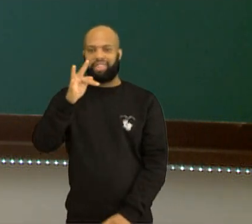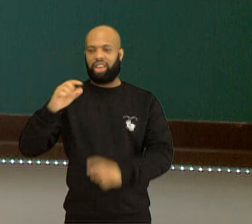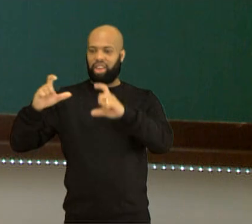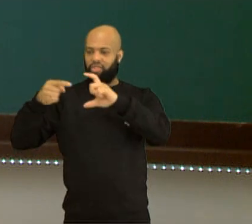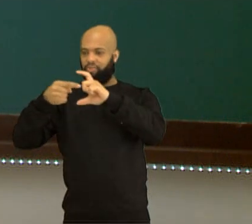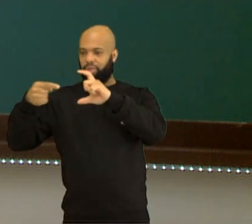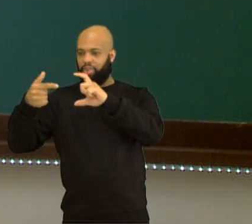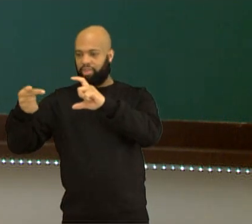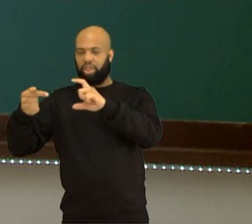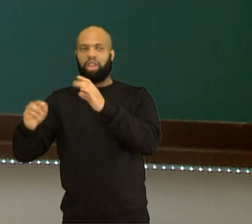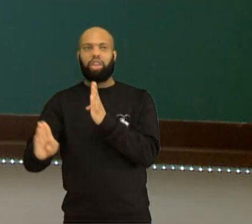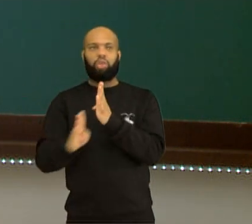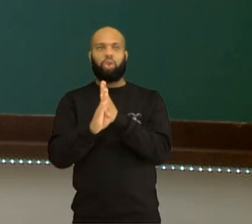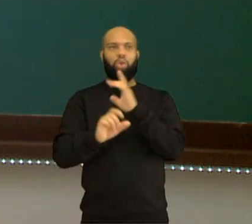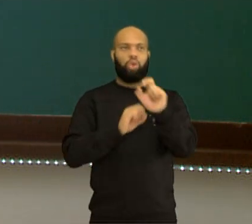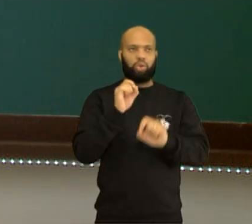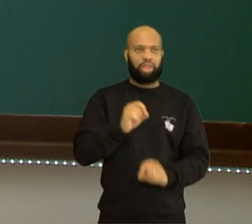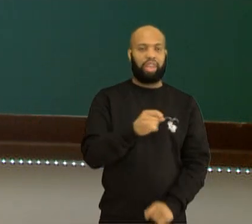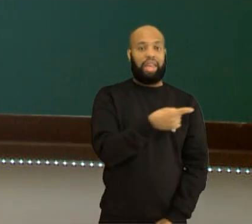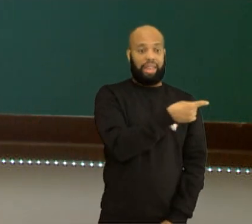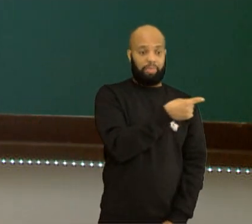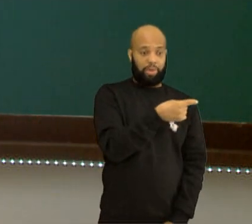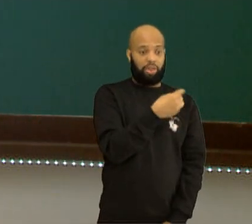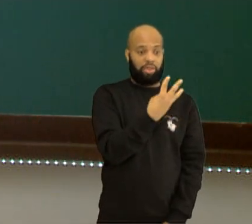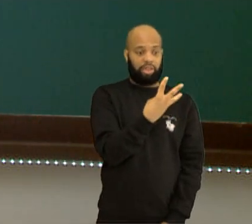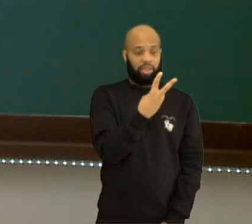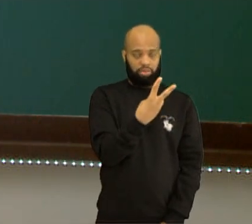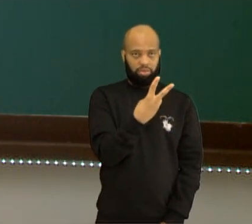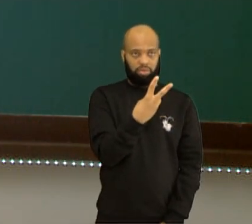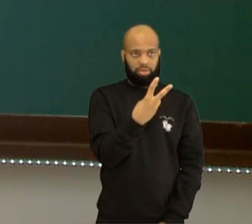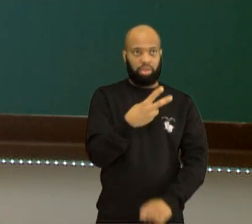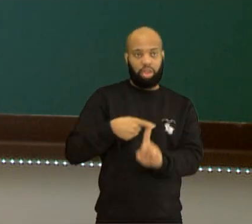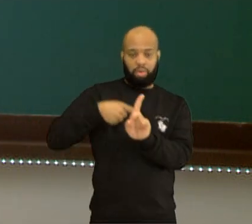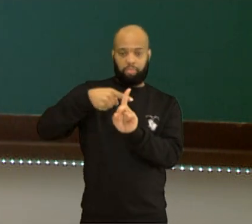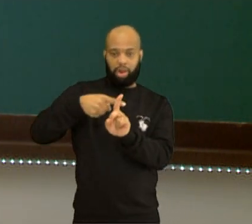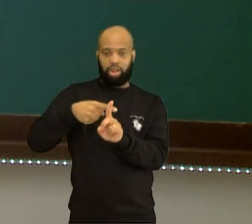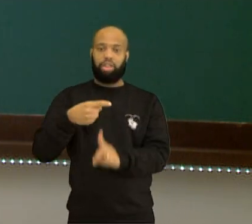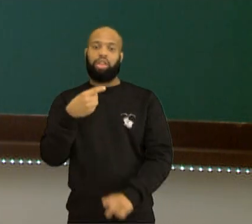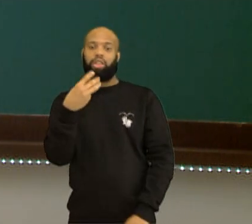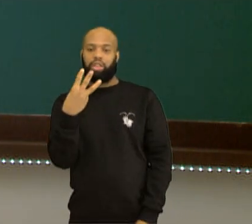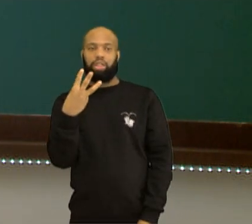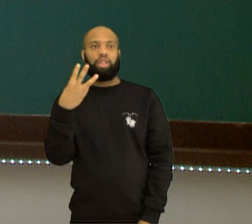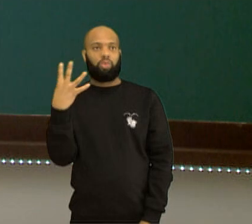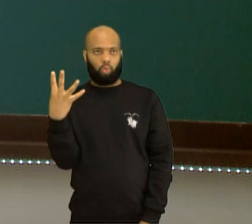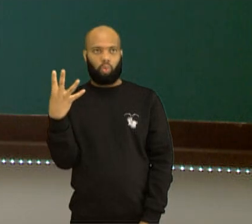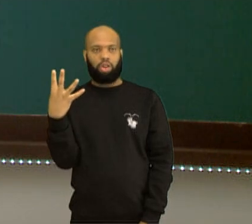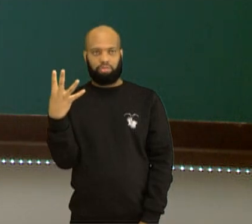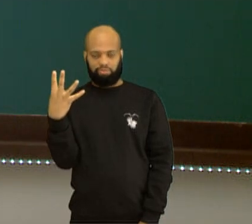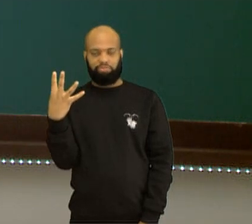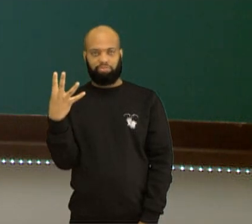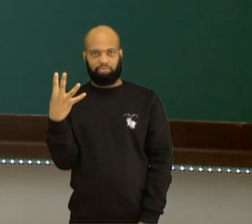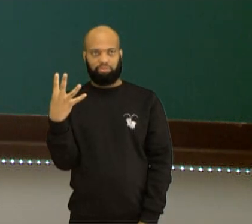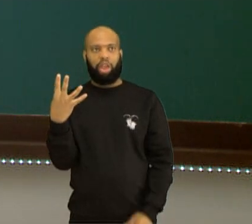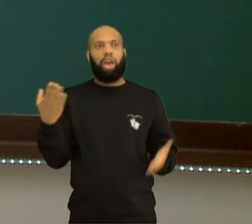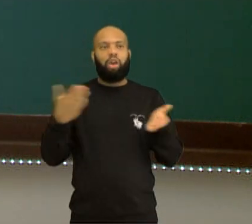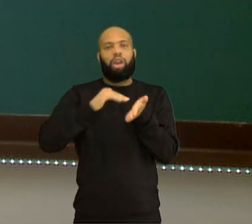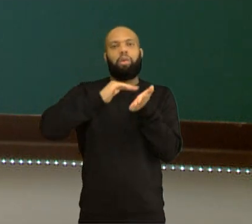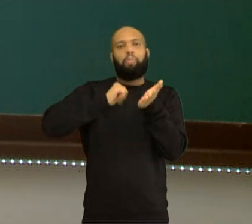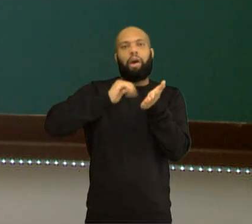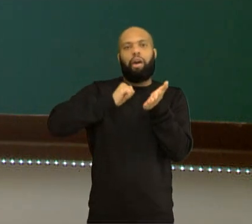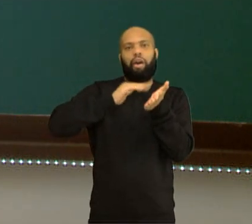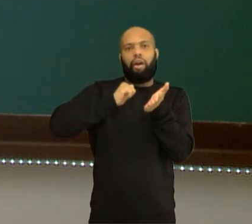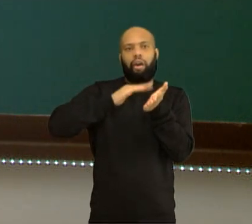7, nós encontramos f de 4, que é menos 32, mais 34, que é o f de menos 7.